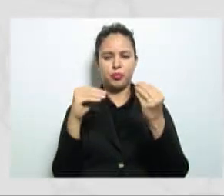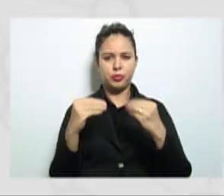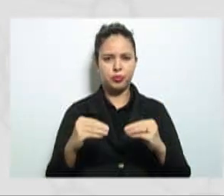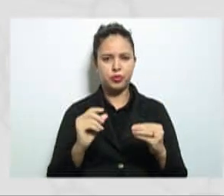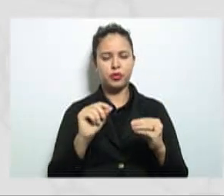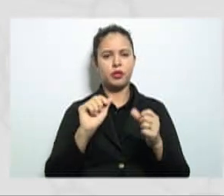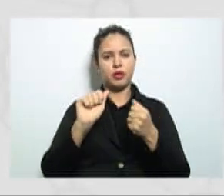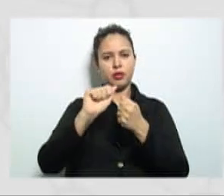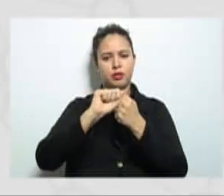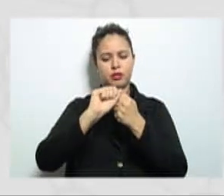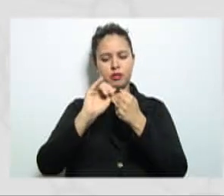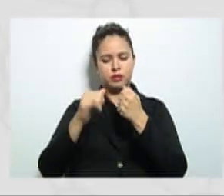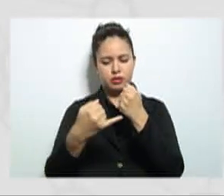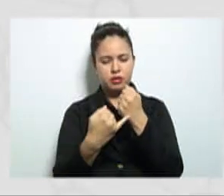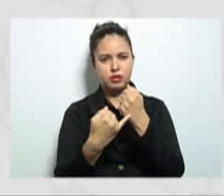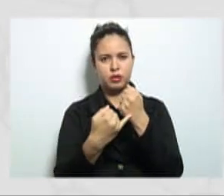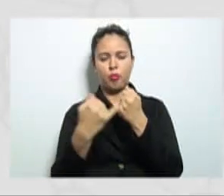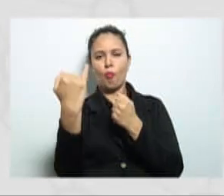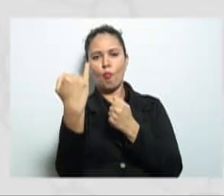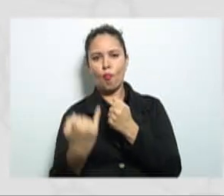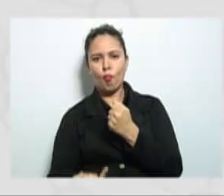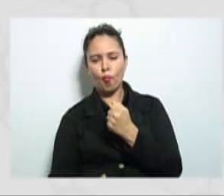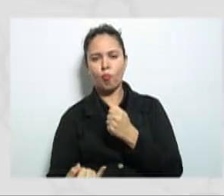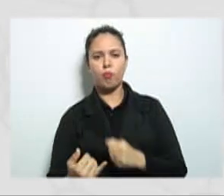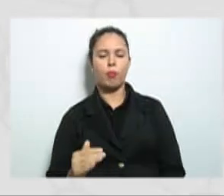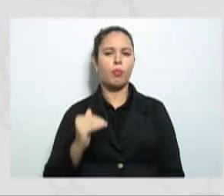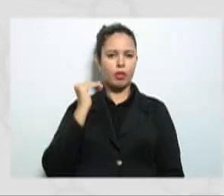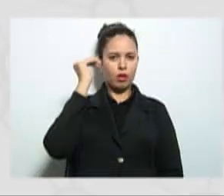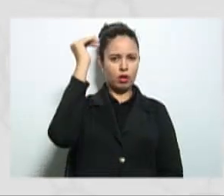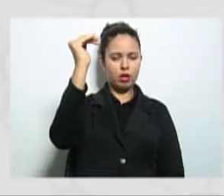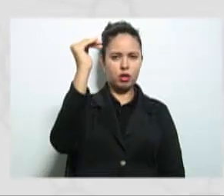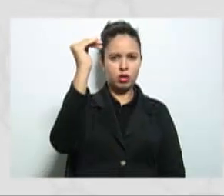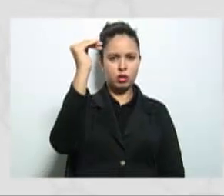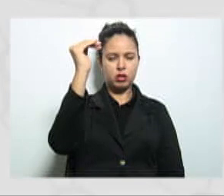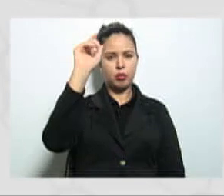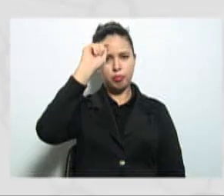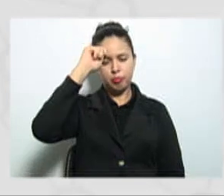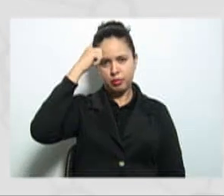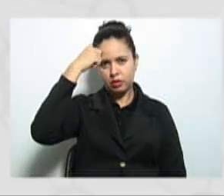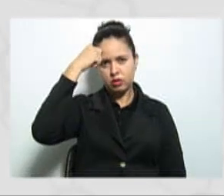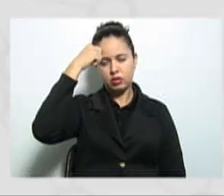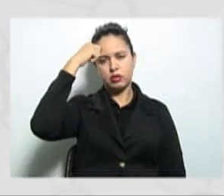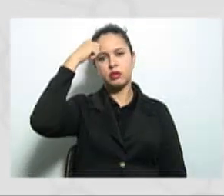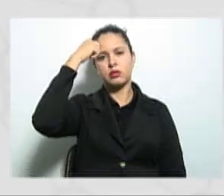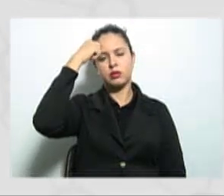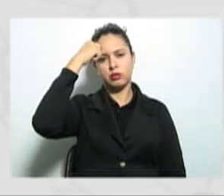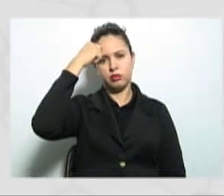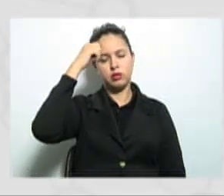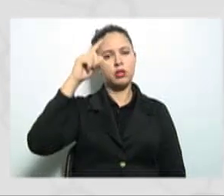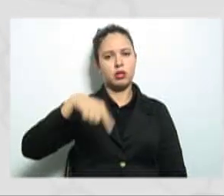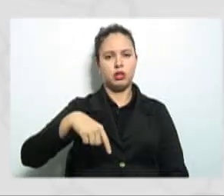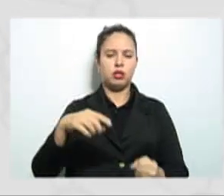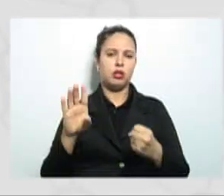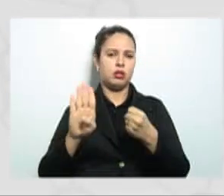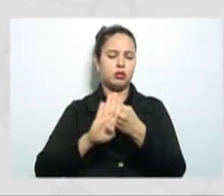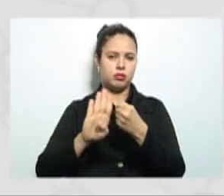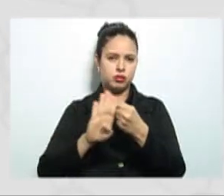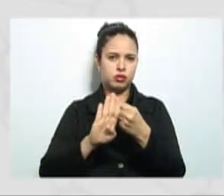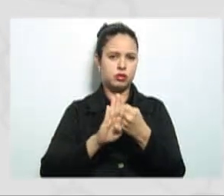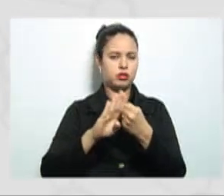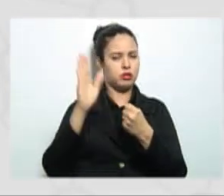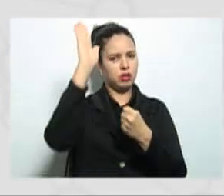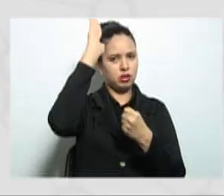magra, o adjetivo alta, o adjetivo preto, né, para se referir ao substantivo cabelo,